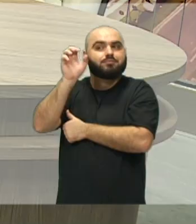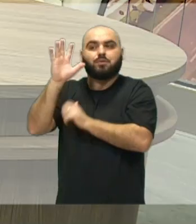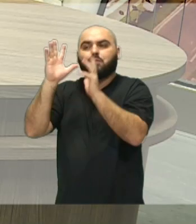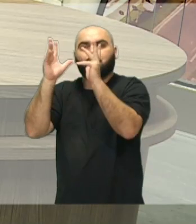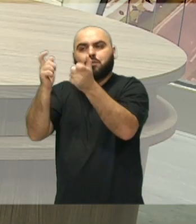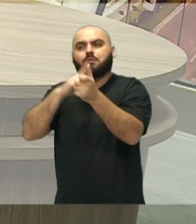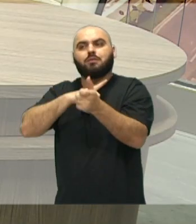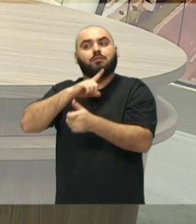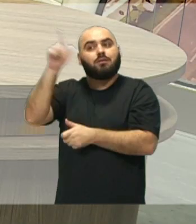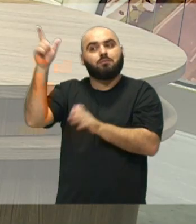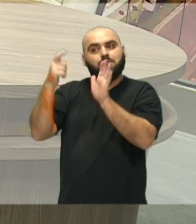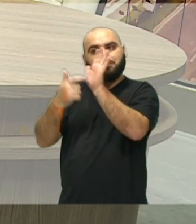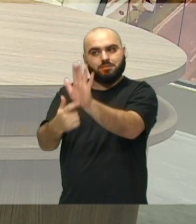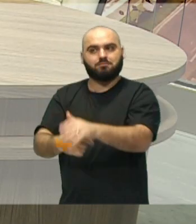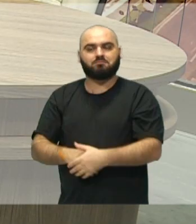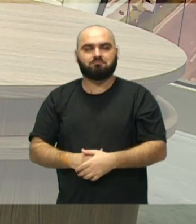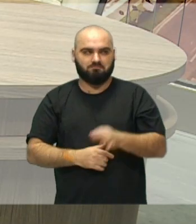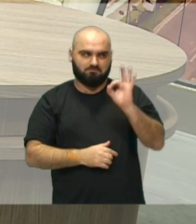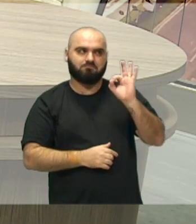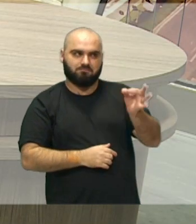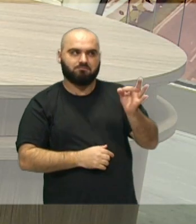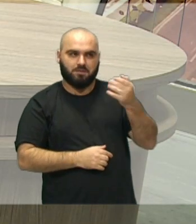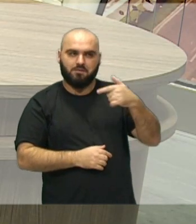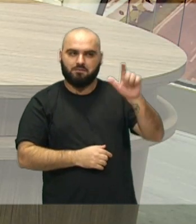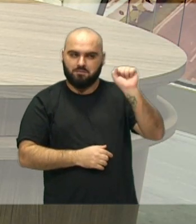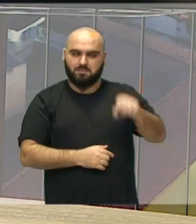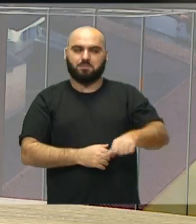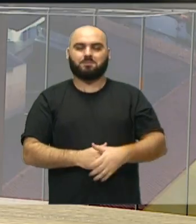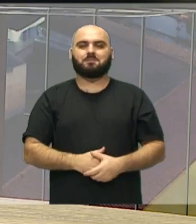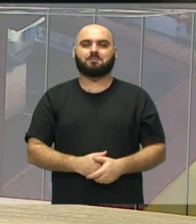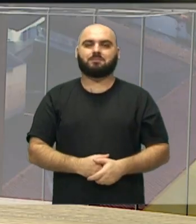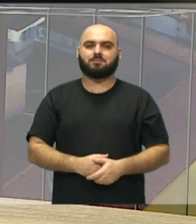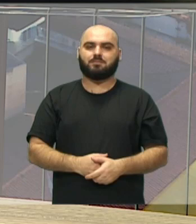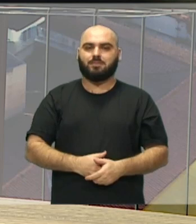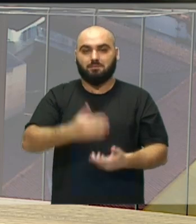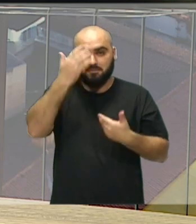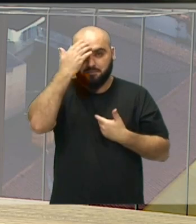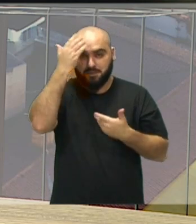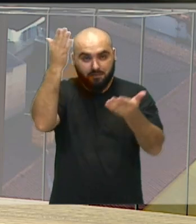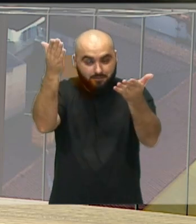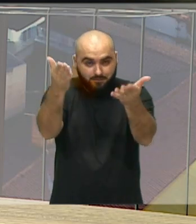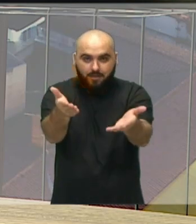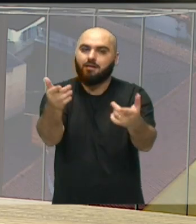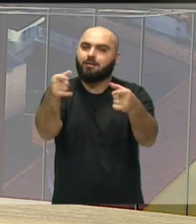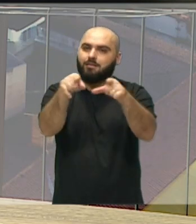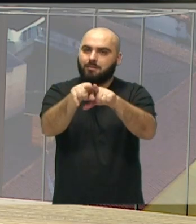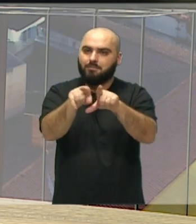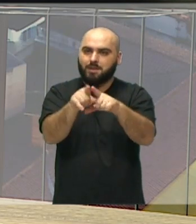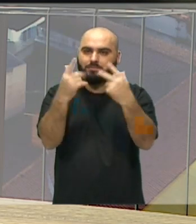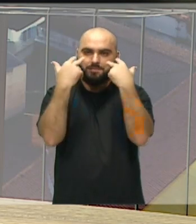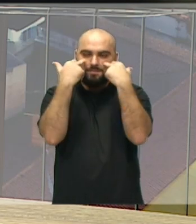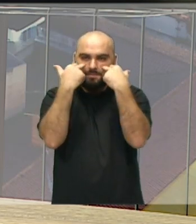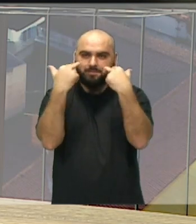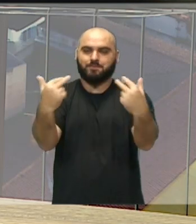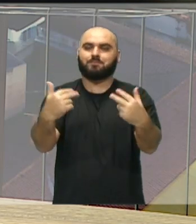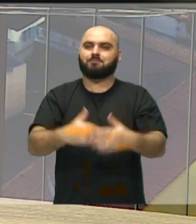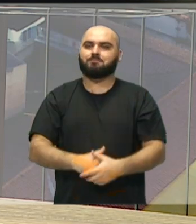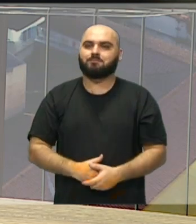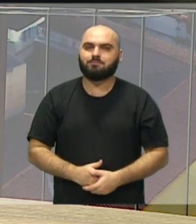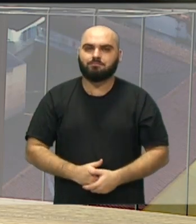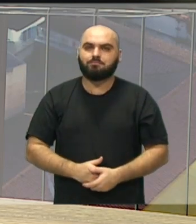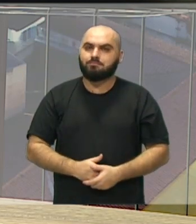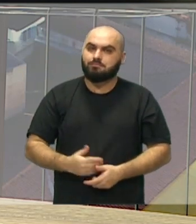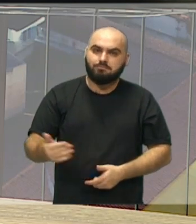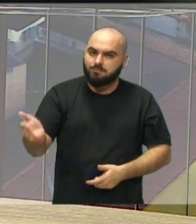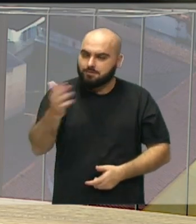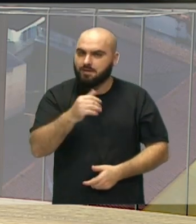tem lá para mostrar. Com certeza, vamos curtir. E obrigada a você também que nos assiste. Faça também no